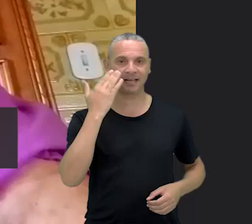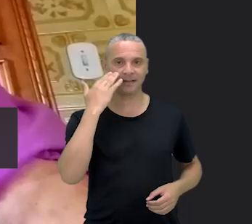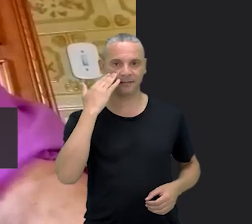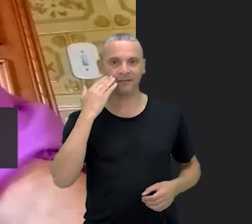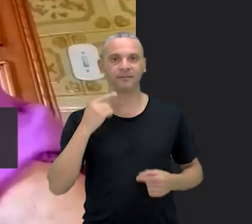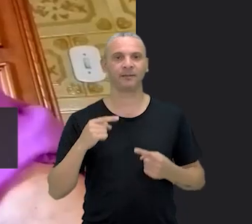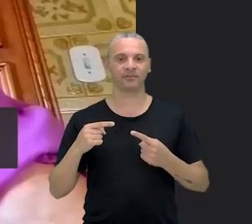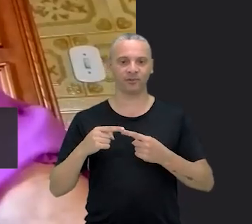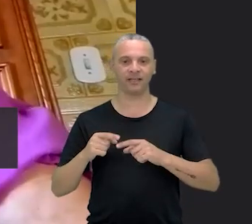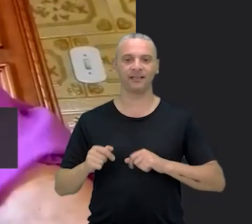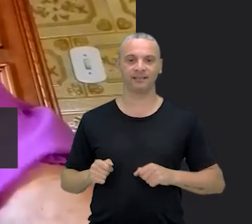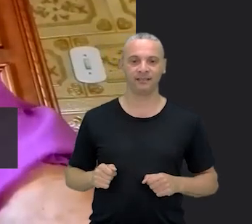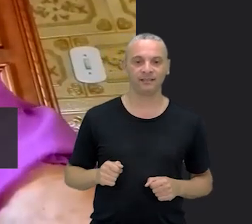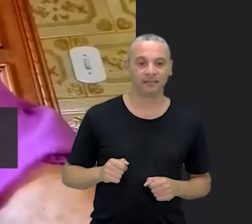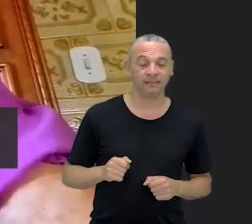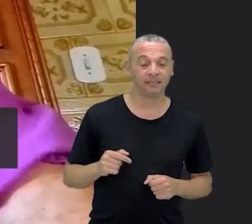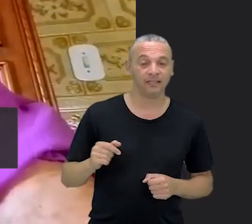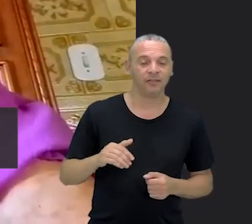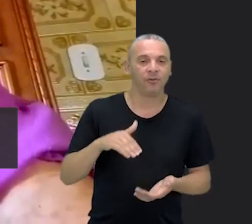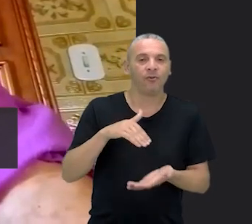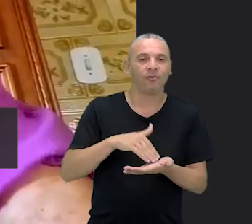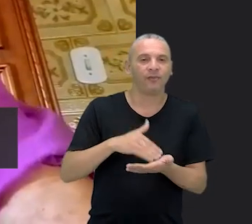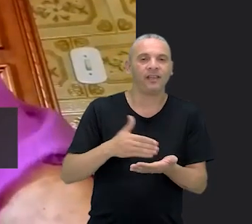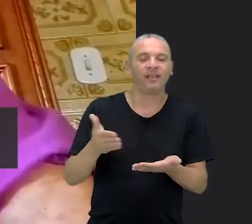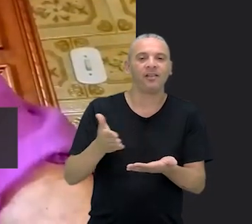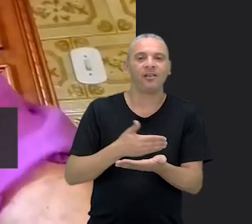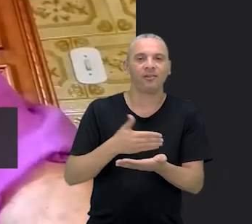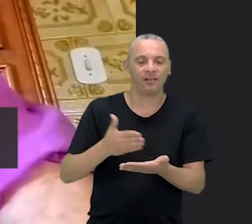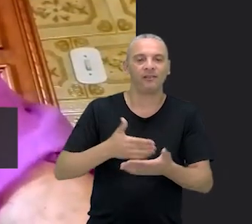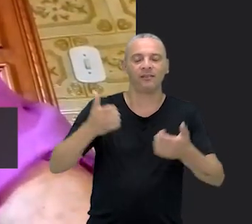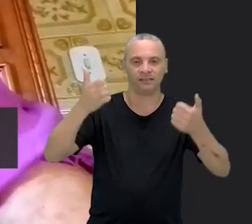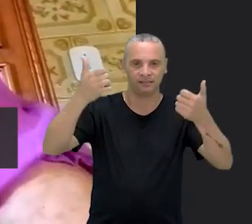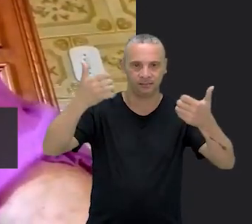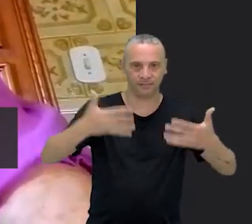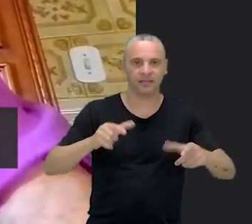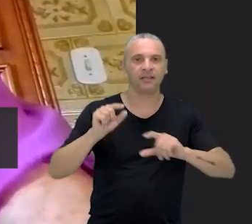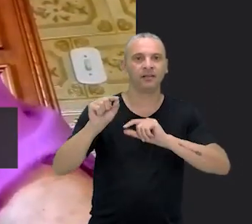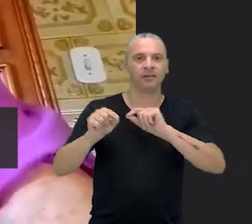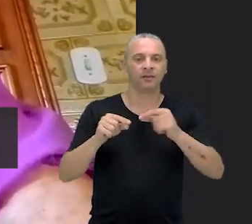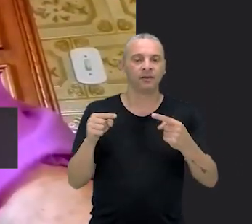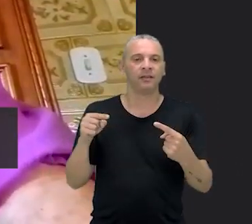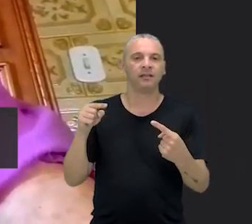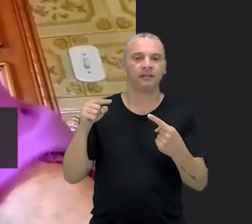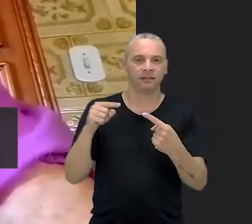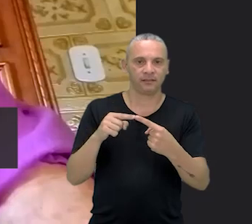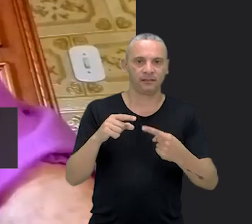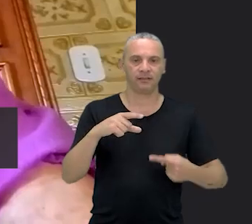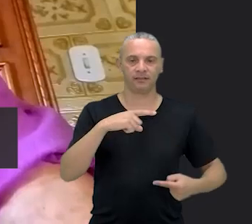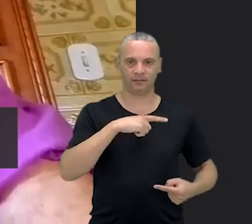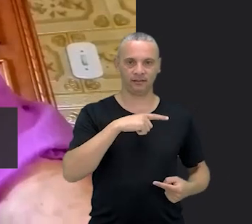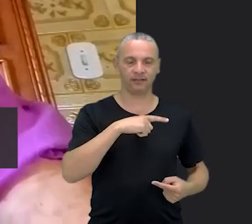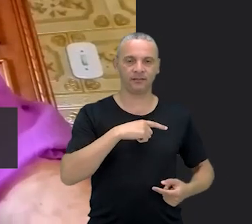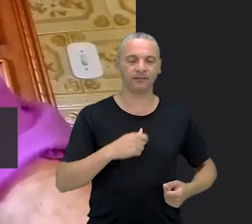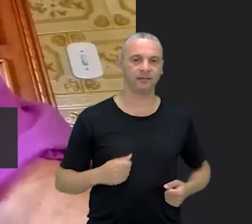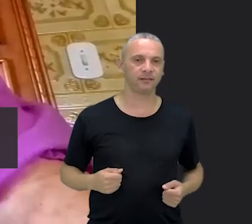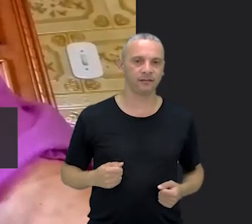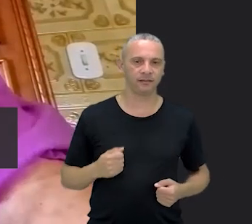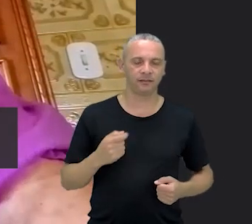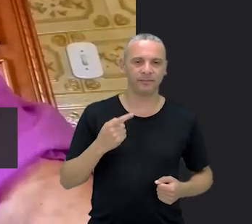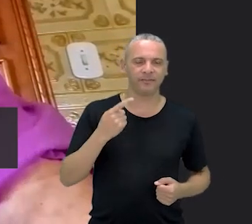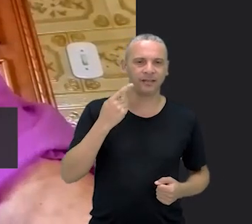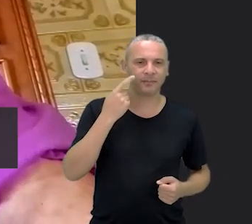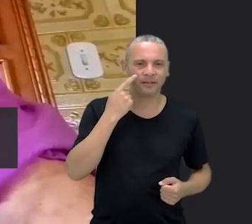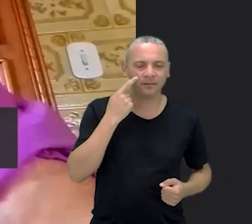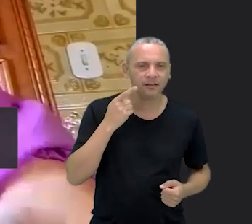chamou atenção foi no final do livro, né? Ela fala para ele que ela estava indo embora, né? Que o coração